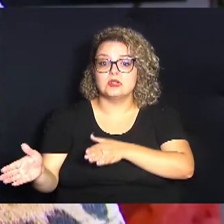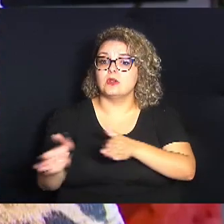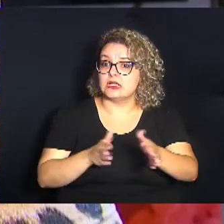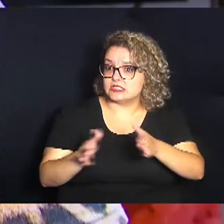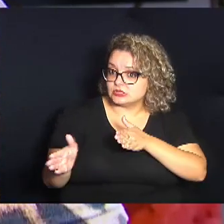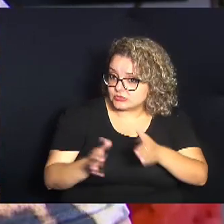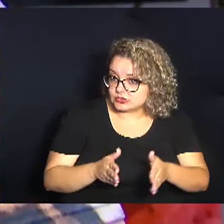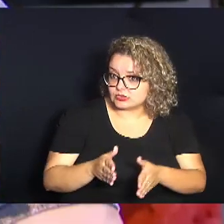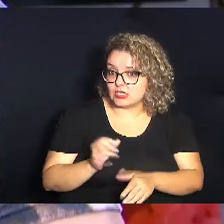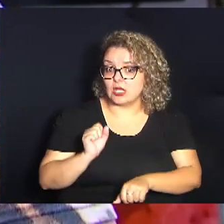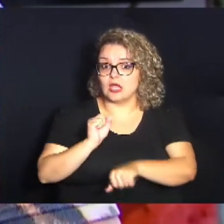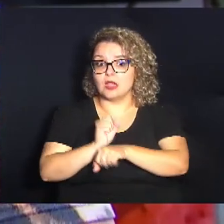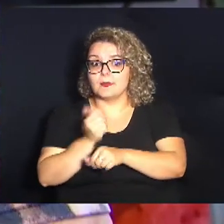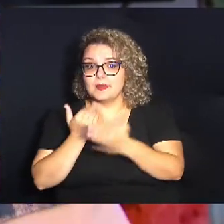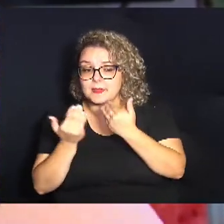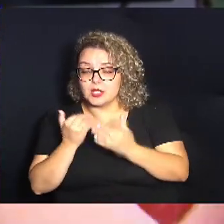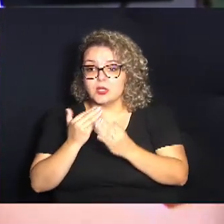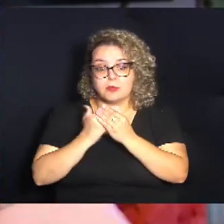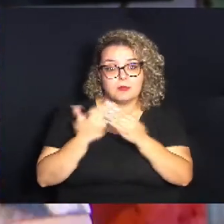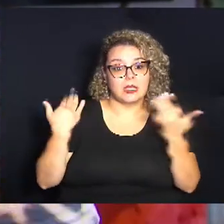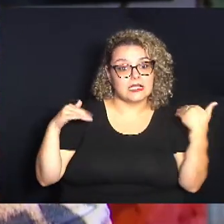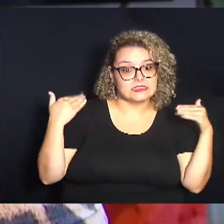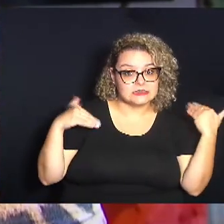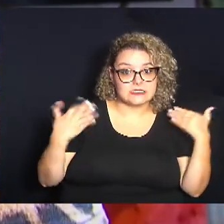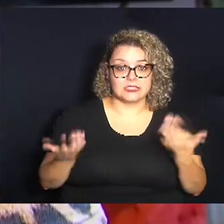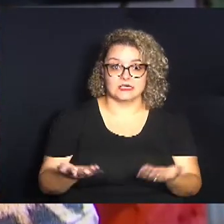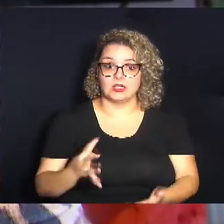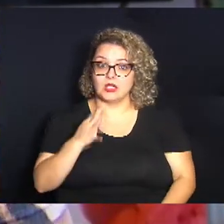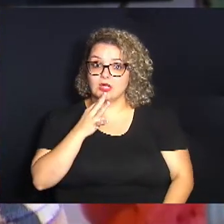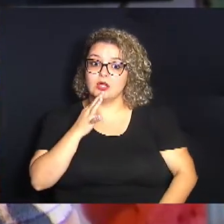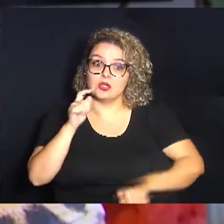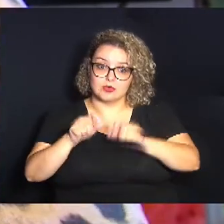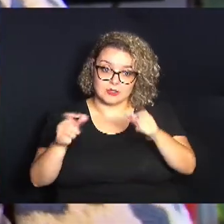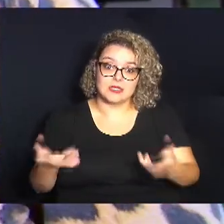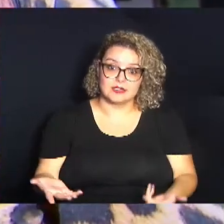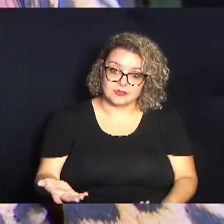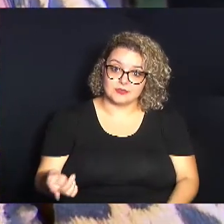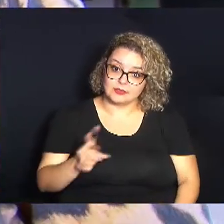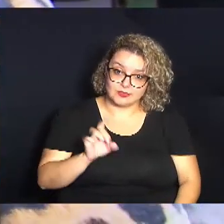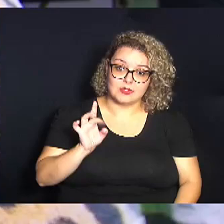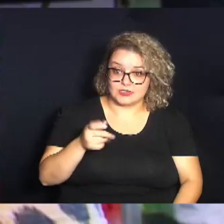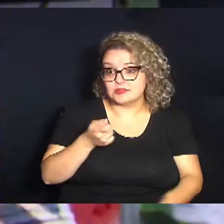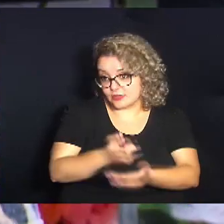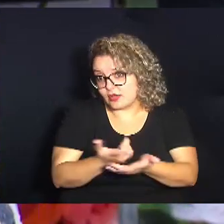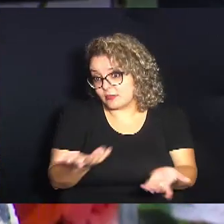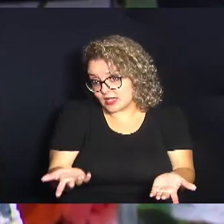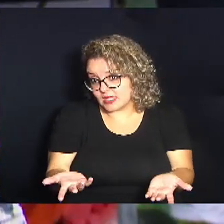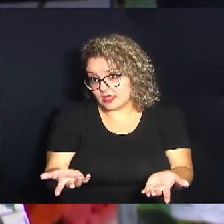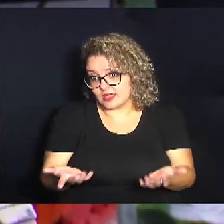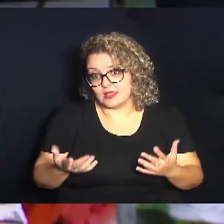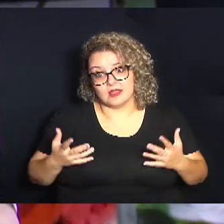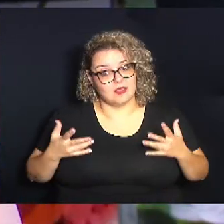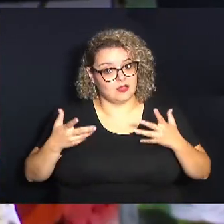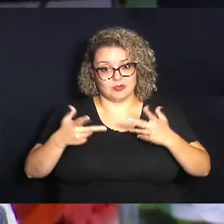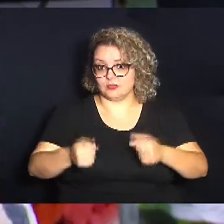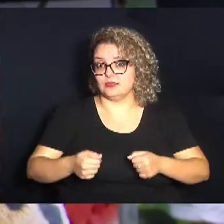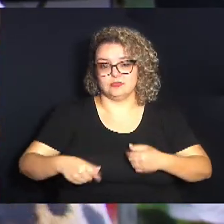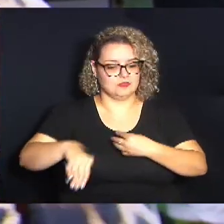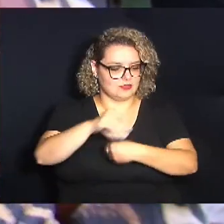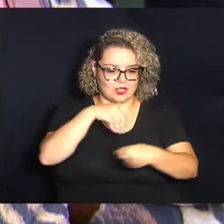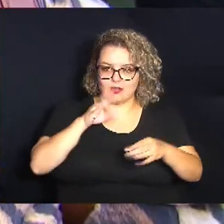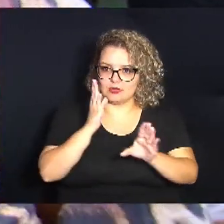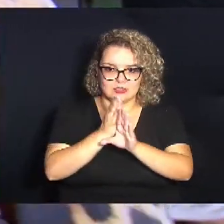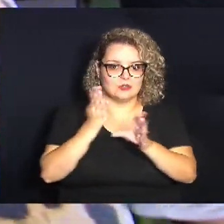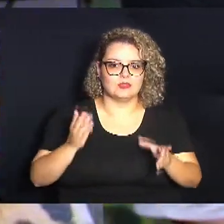gente para pra comer um lanchinho, passeia, conhece pessoas também, né? Porque não é só fazer compra, né? É total, aqui geral, aqui você acha tudo,